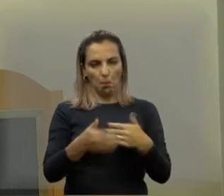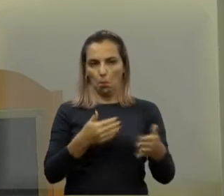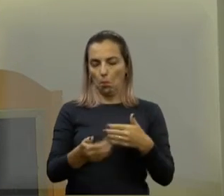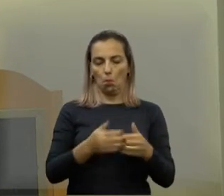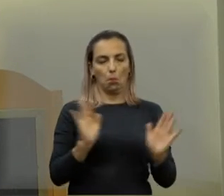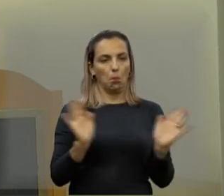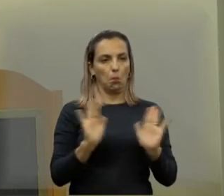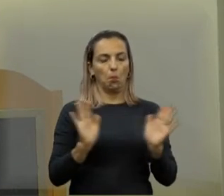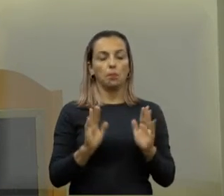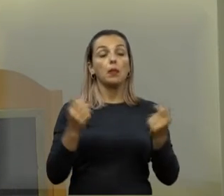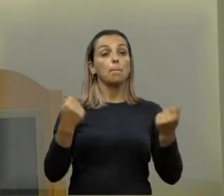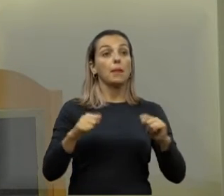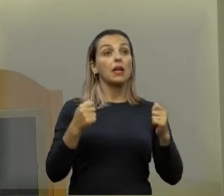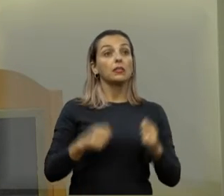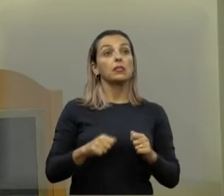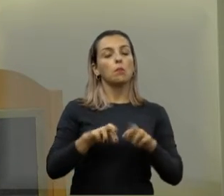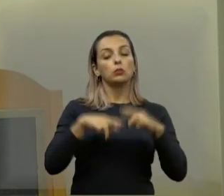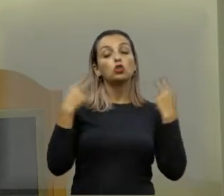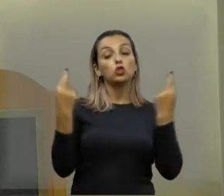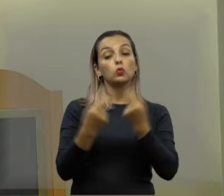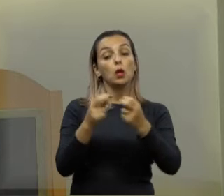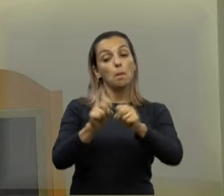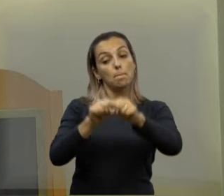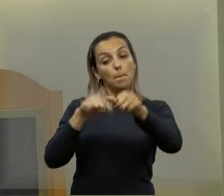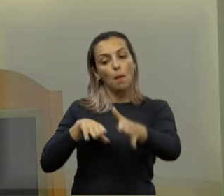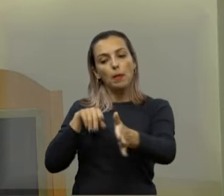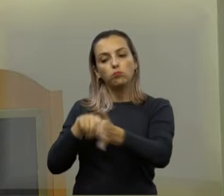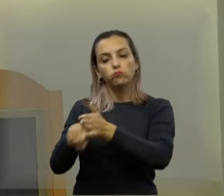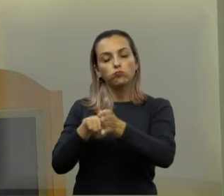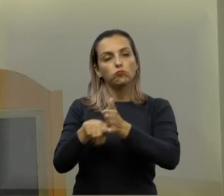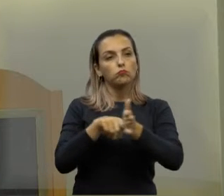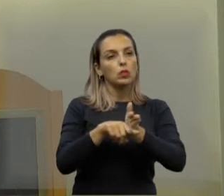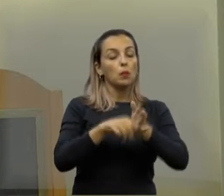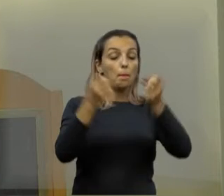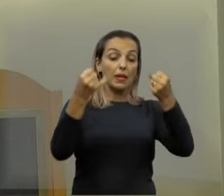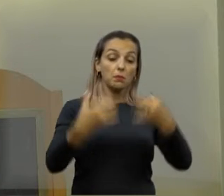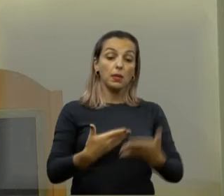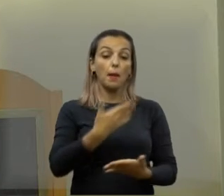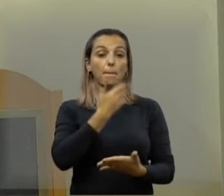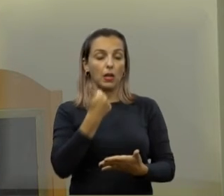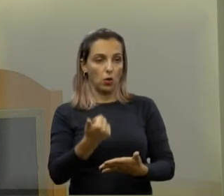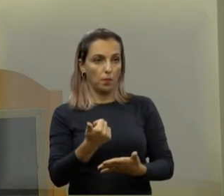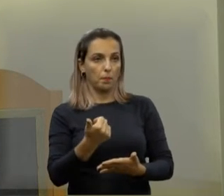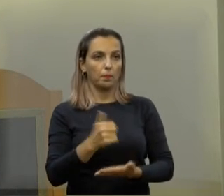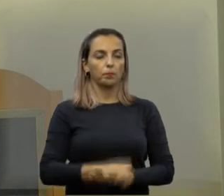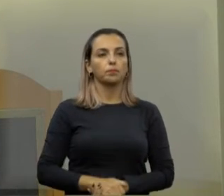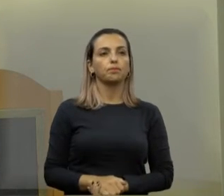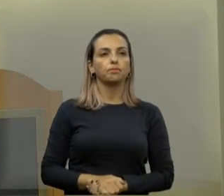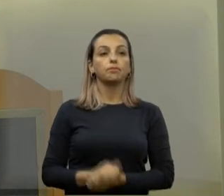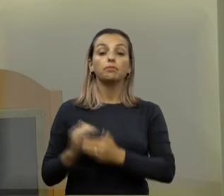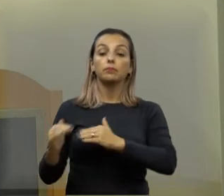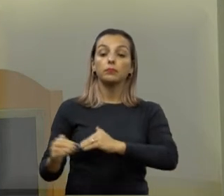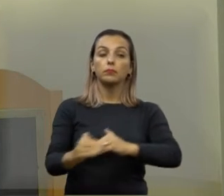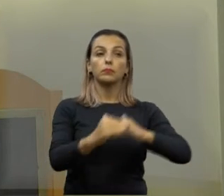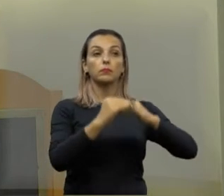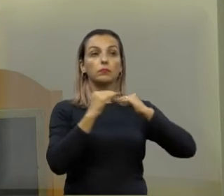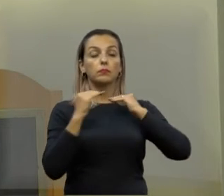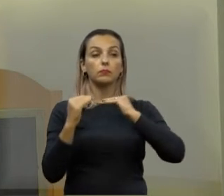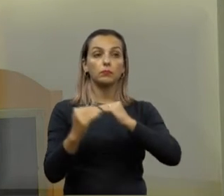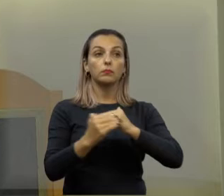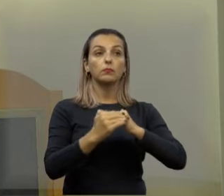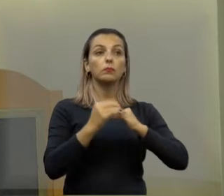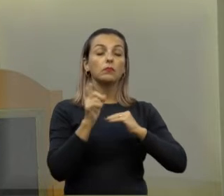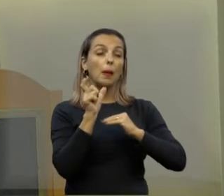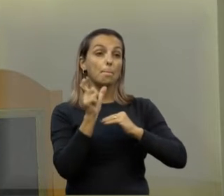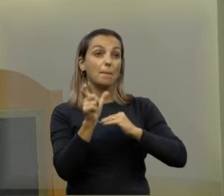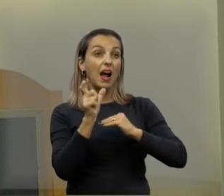nós precisamos de estudo audiência pública para melhor esclarecimento é isonomia Essa foi a